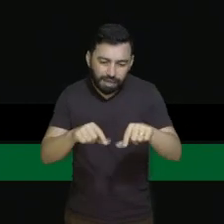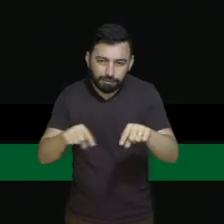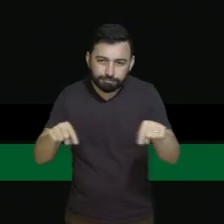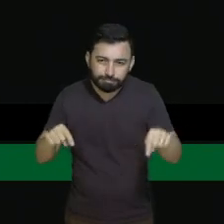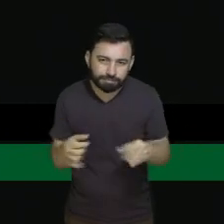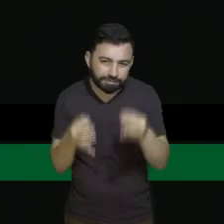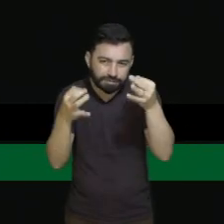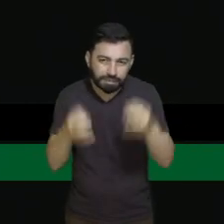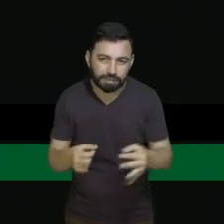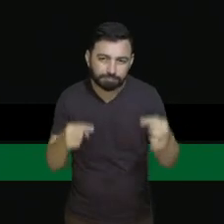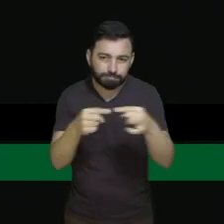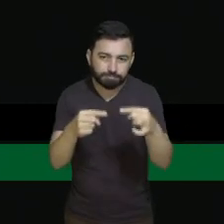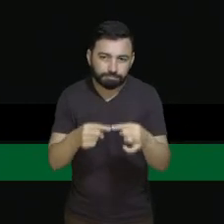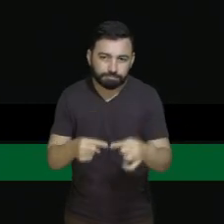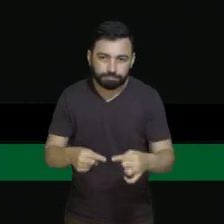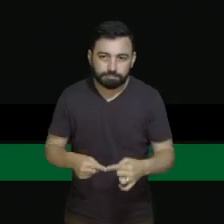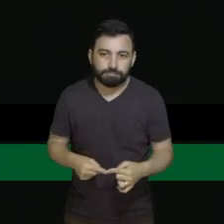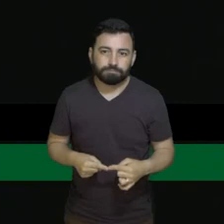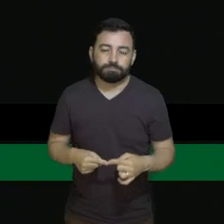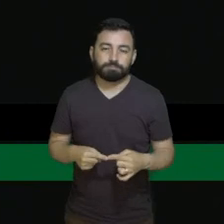estado. E, além disso,